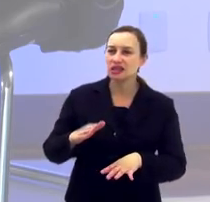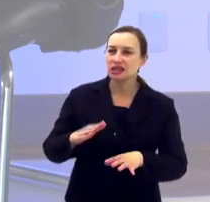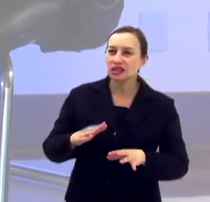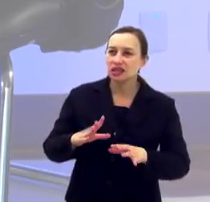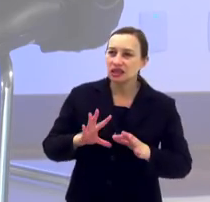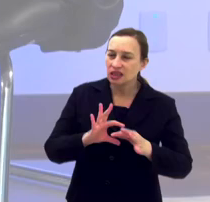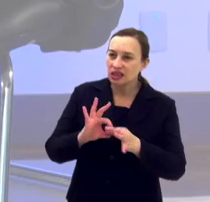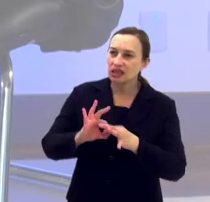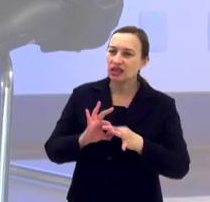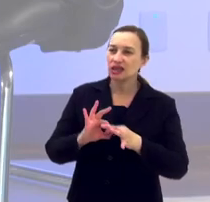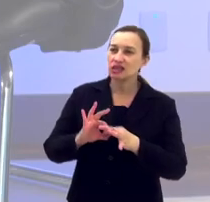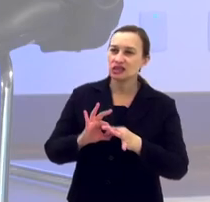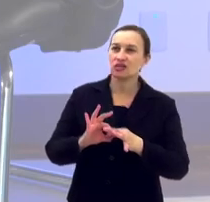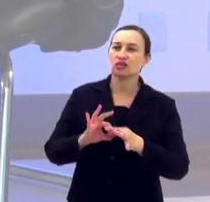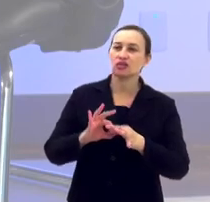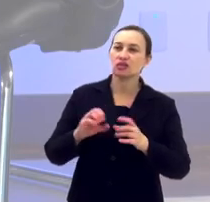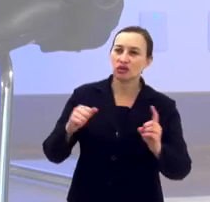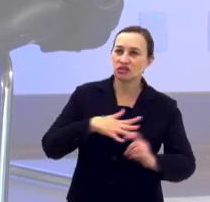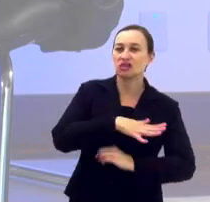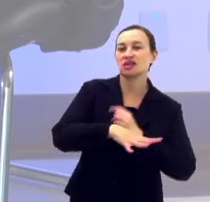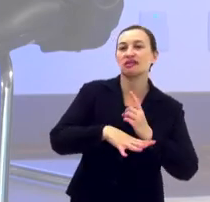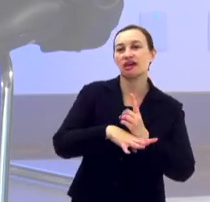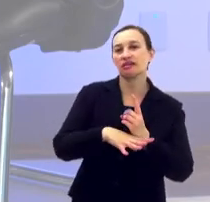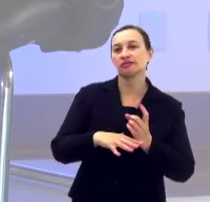mais integração com a sociedade maior.